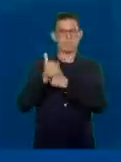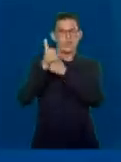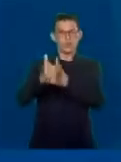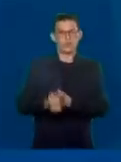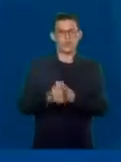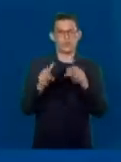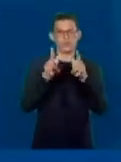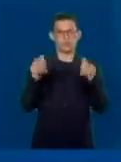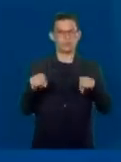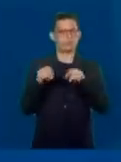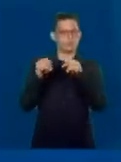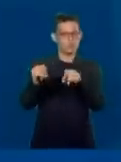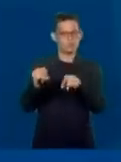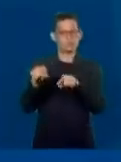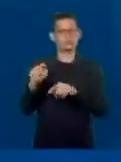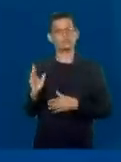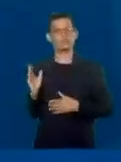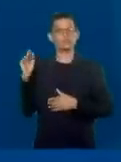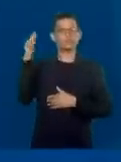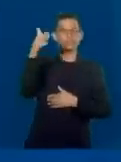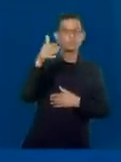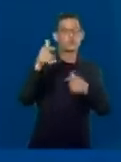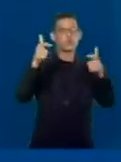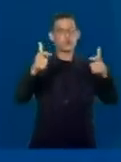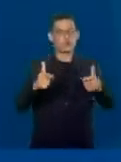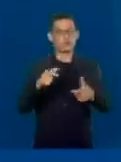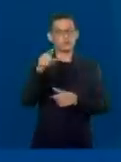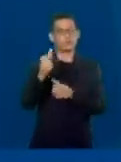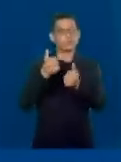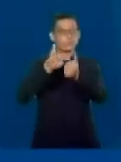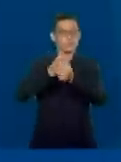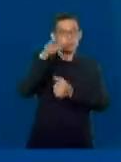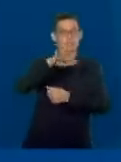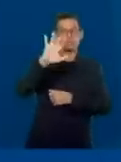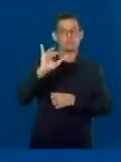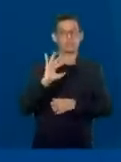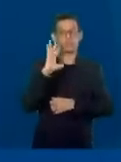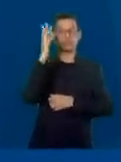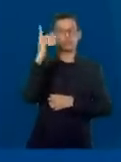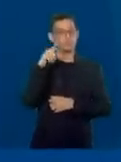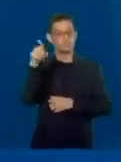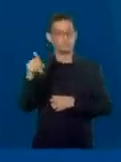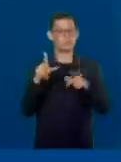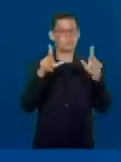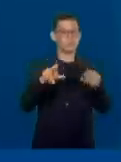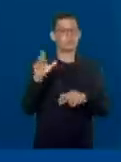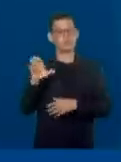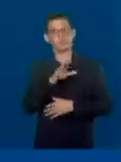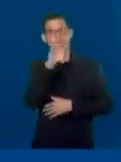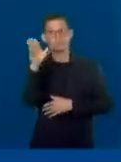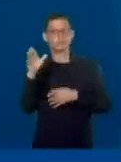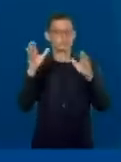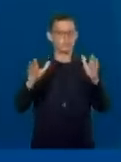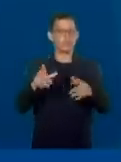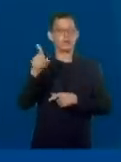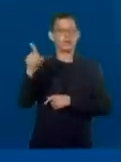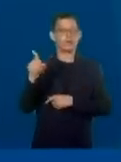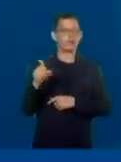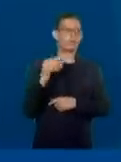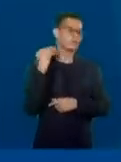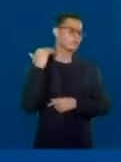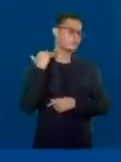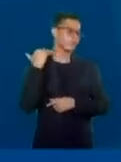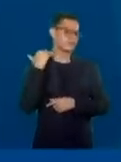caso, se deslocasse para perto do episódio, como ele foi para juiz de fora, e disse para ele que o